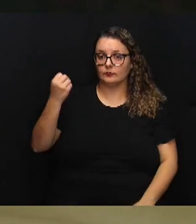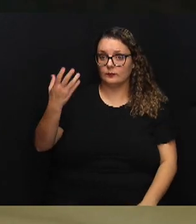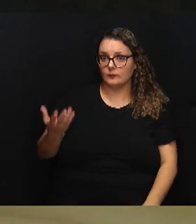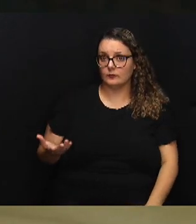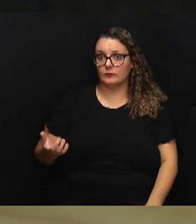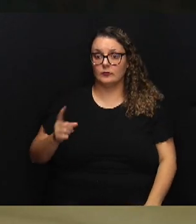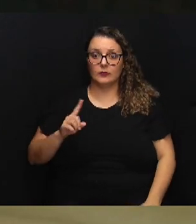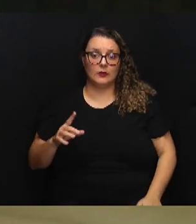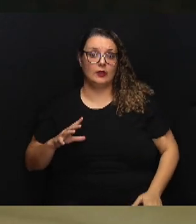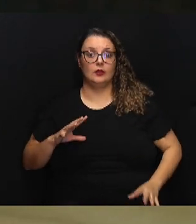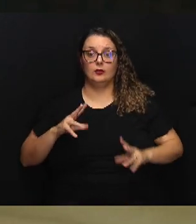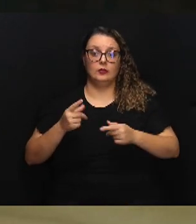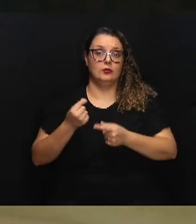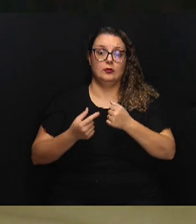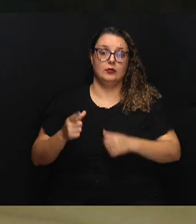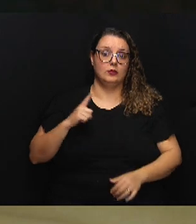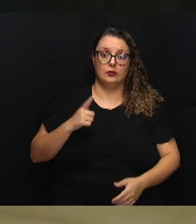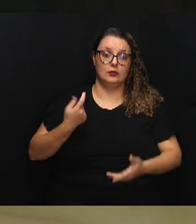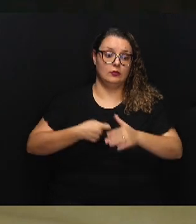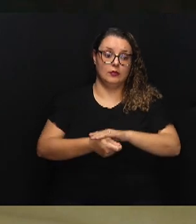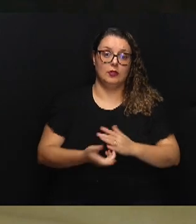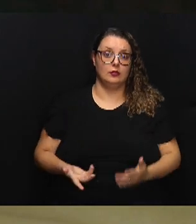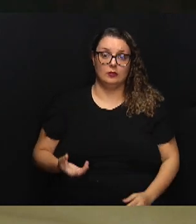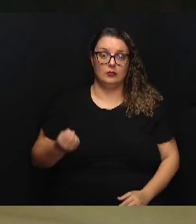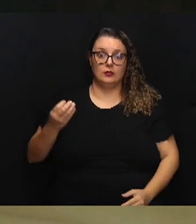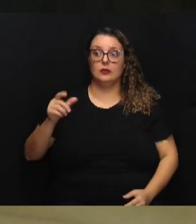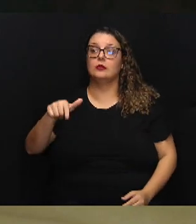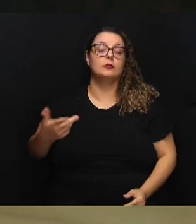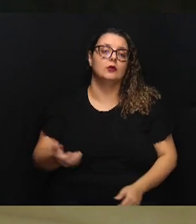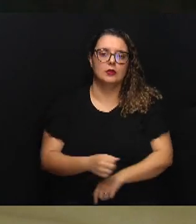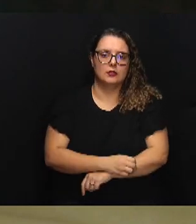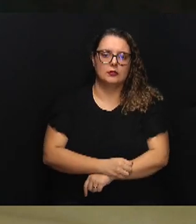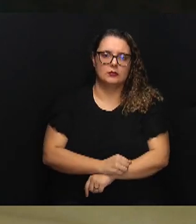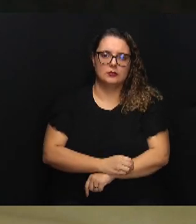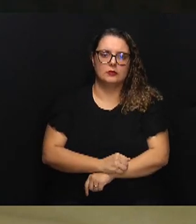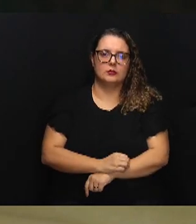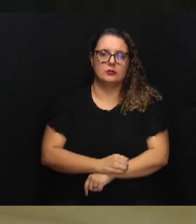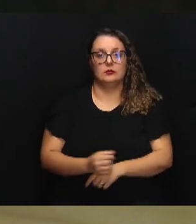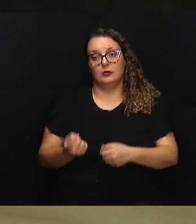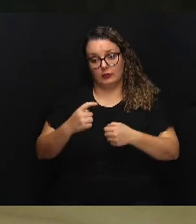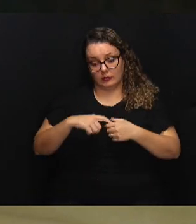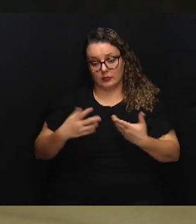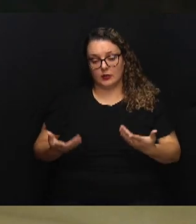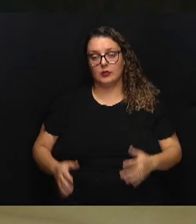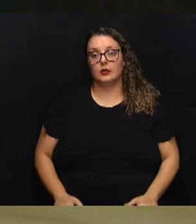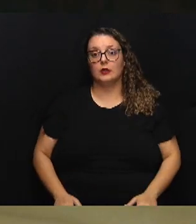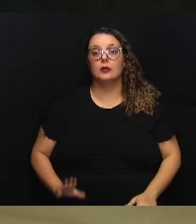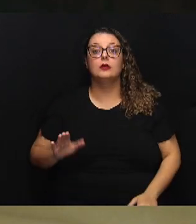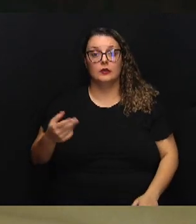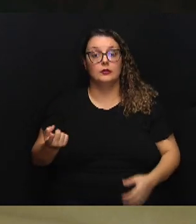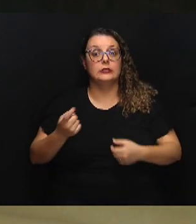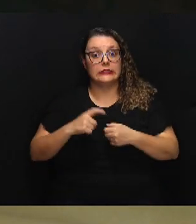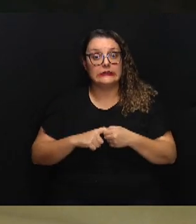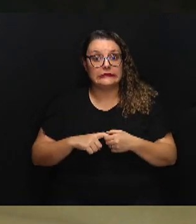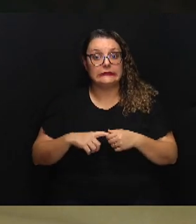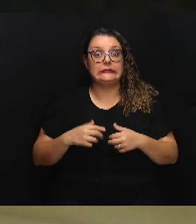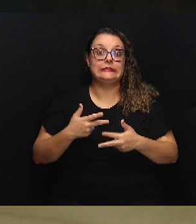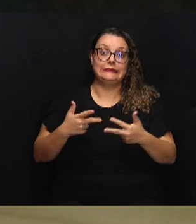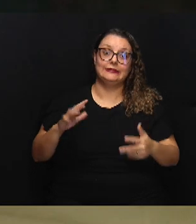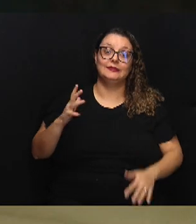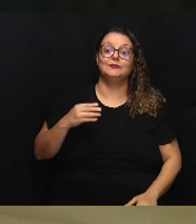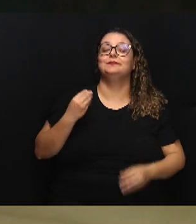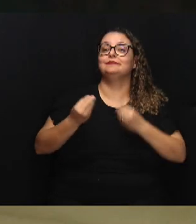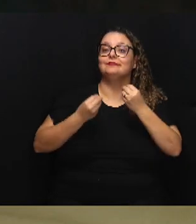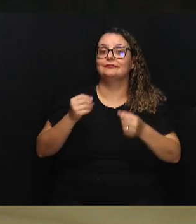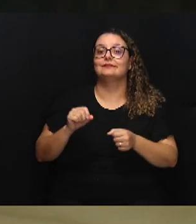é assim, pegar todo o dinheiro que você tem, investir numa viagem e depois, como é que vai ficar? Você vai voltar. E quando você voltar, o bicho vai pegar. E aí, como é